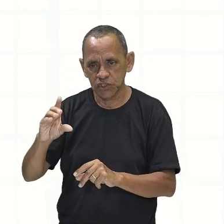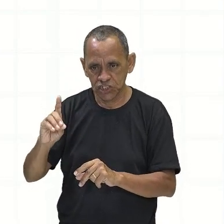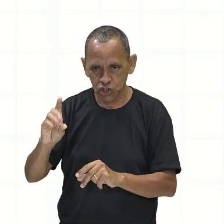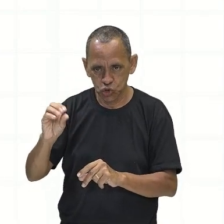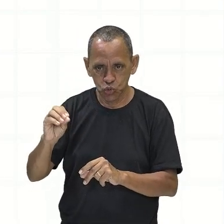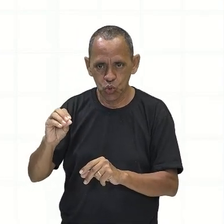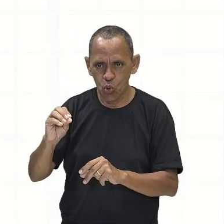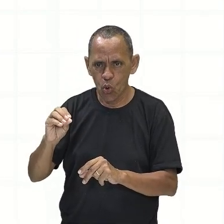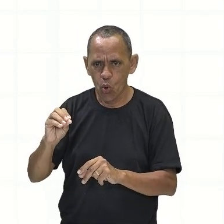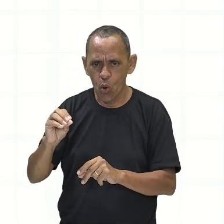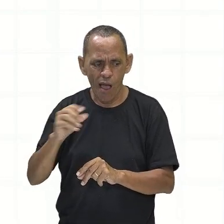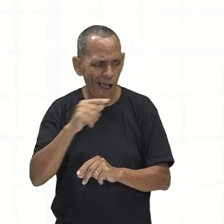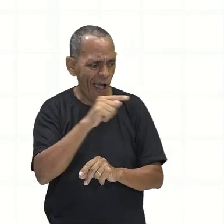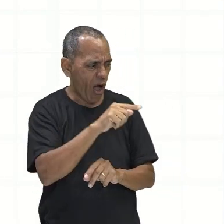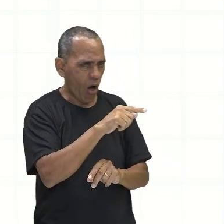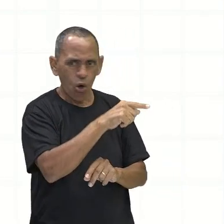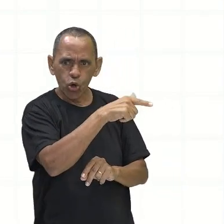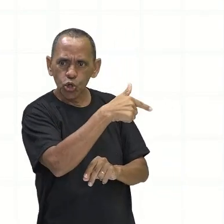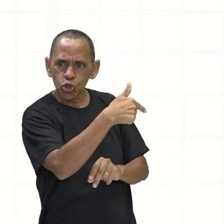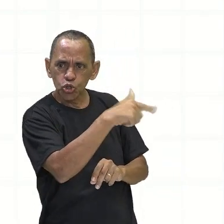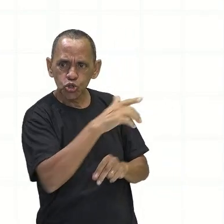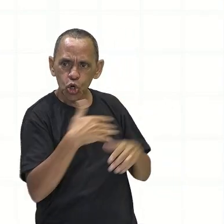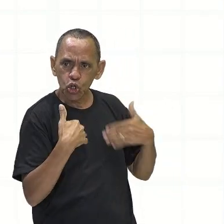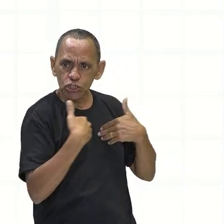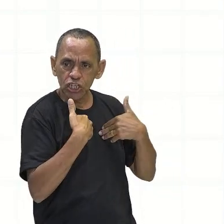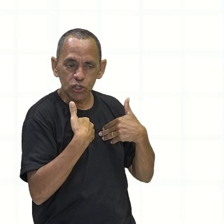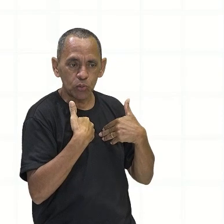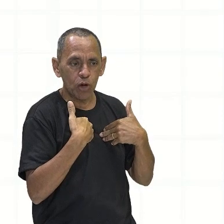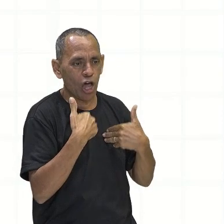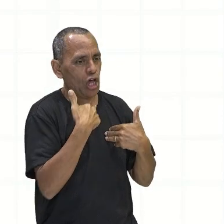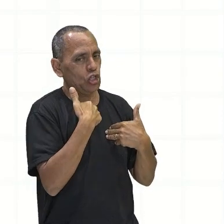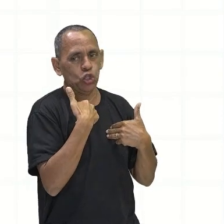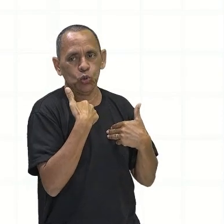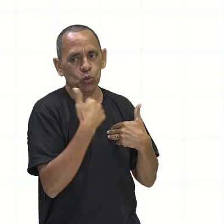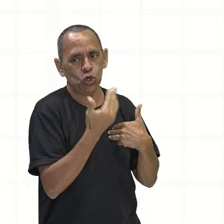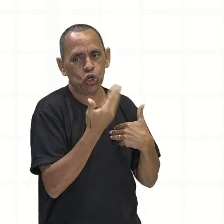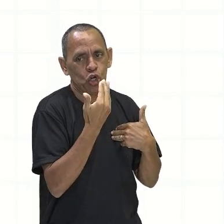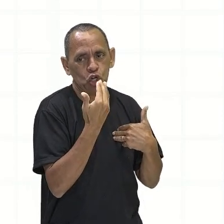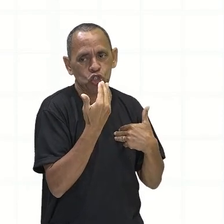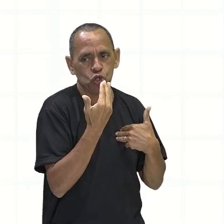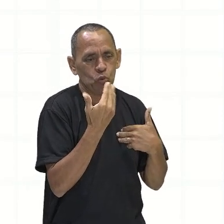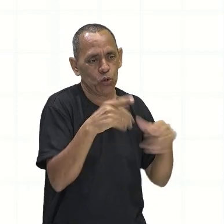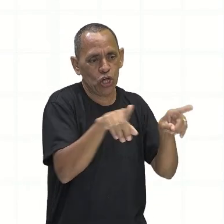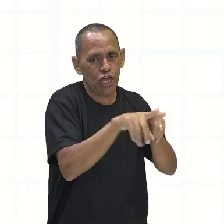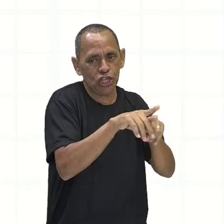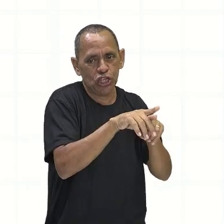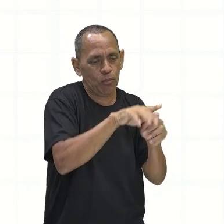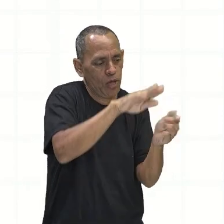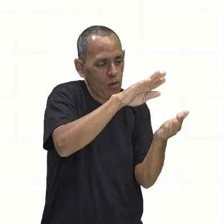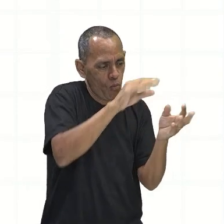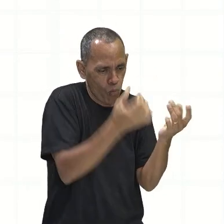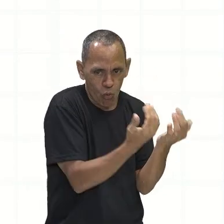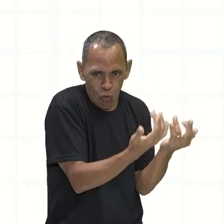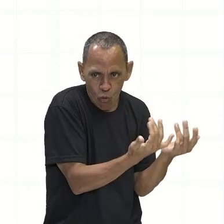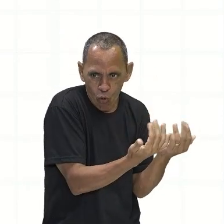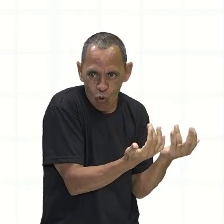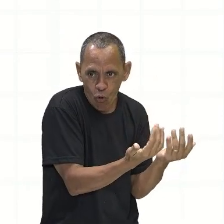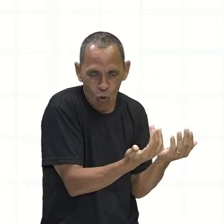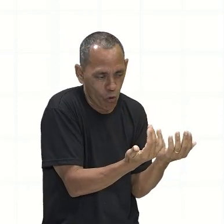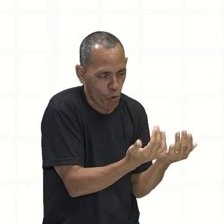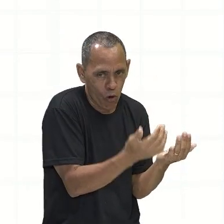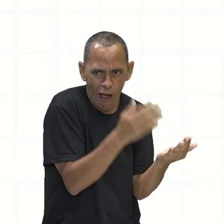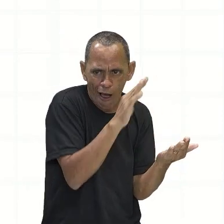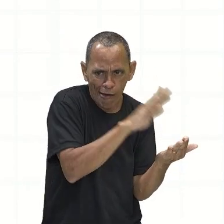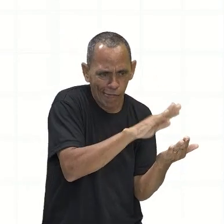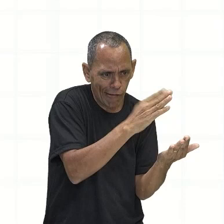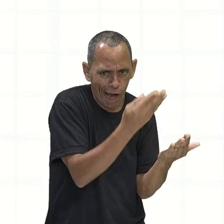Outro pronome aqui retomando. Que privilégio era este? Qual era esse privilégio? O privilégio,